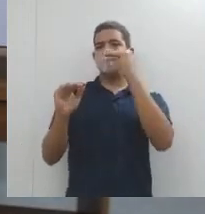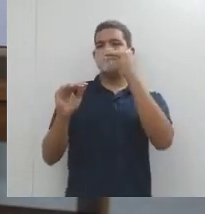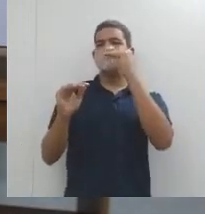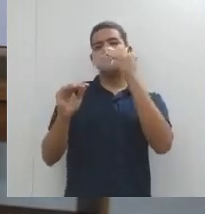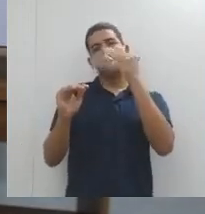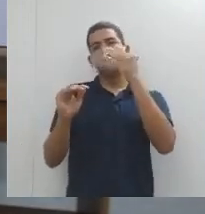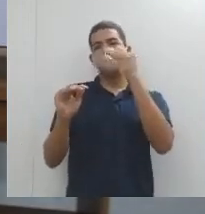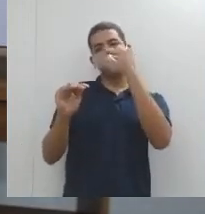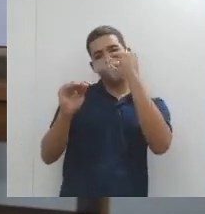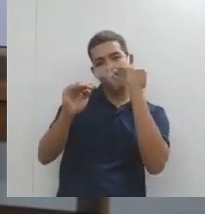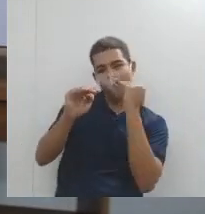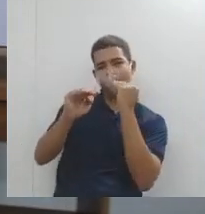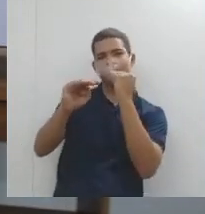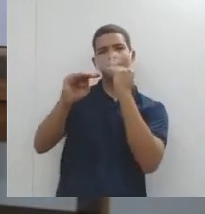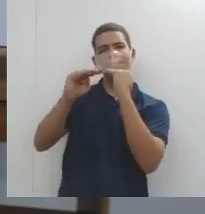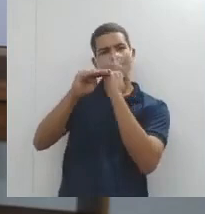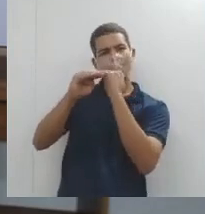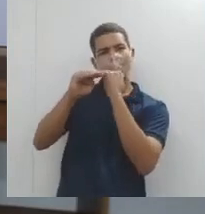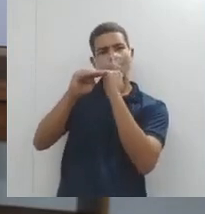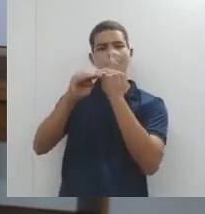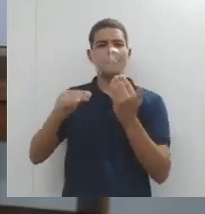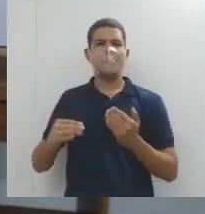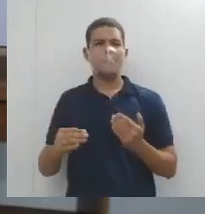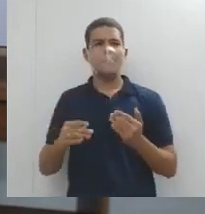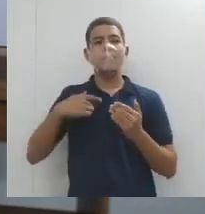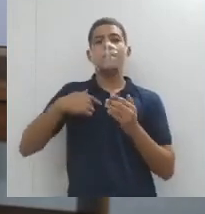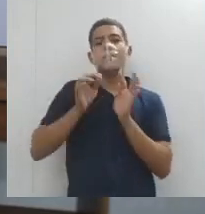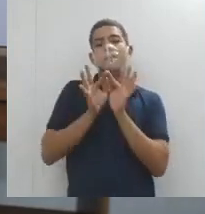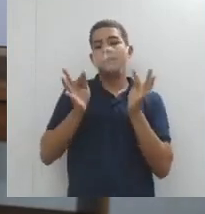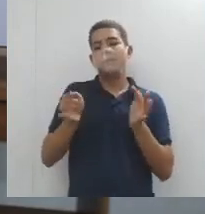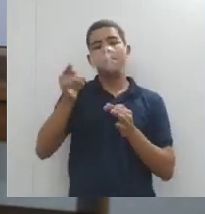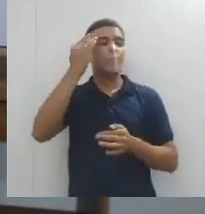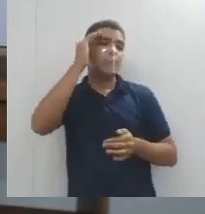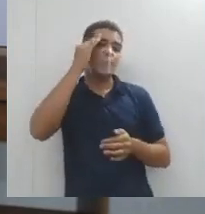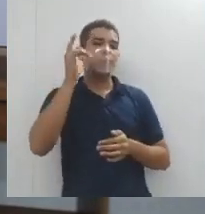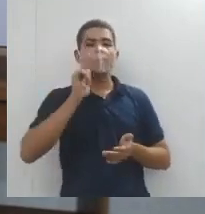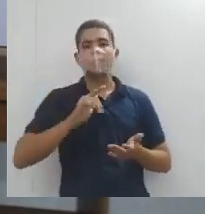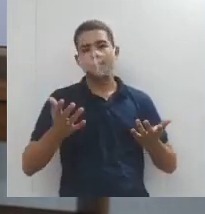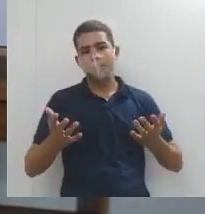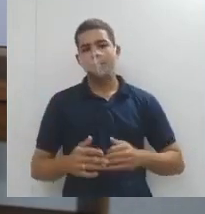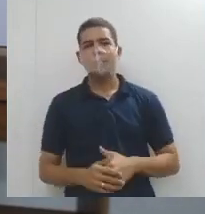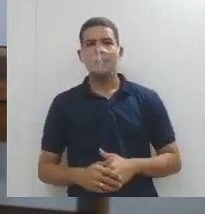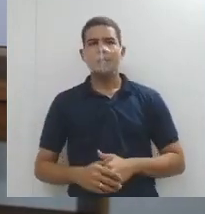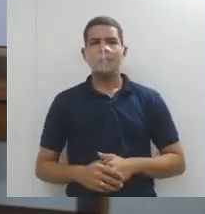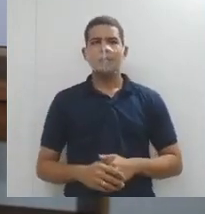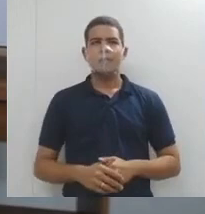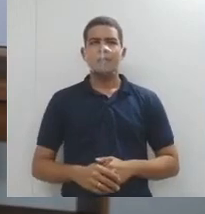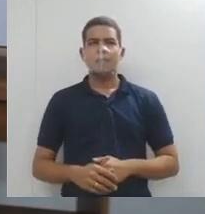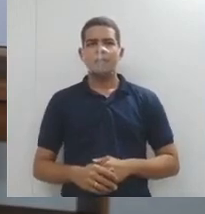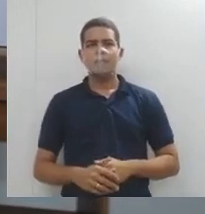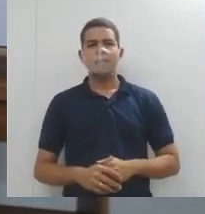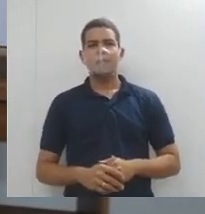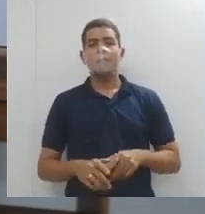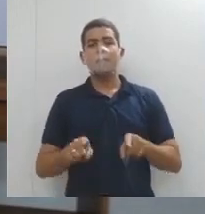baixar, você vai empregar estruturas mais simples para que ela até mesmo possa te compreender, tá? Para que não